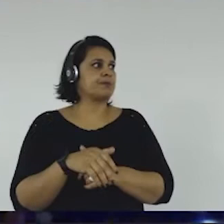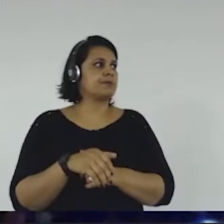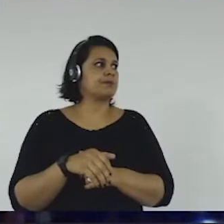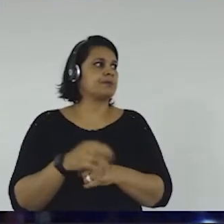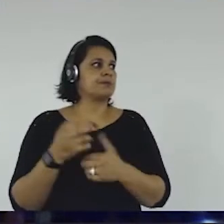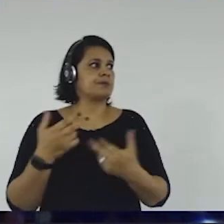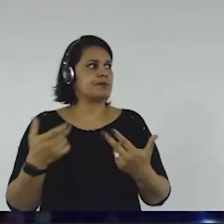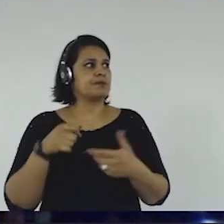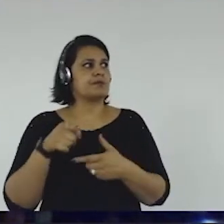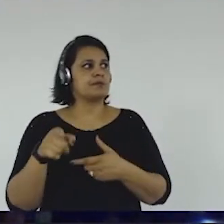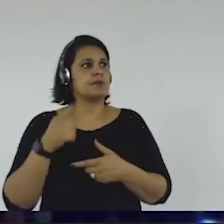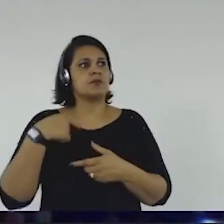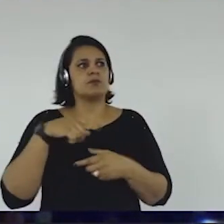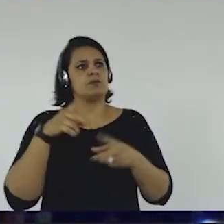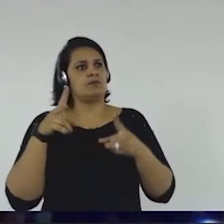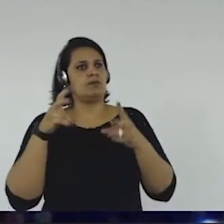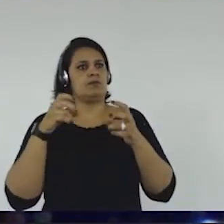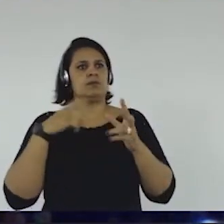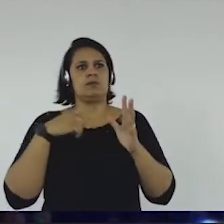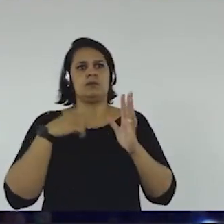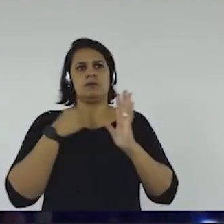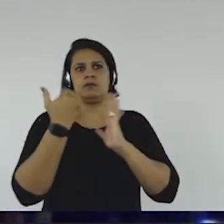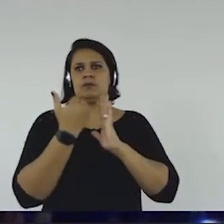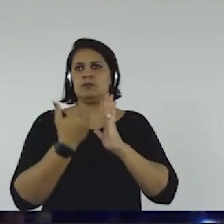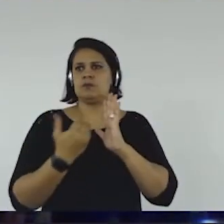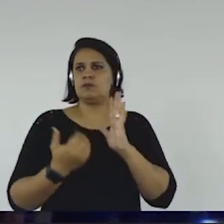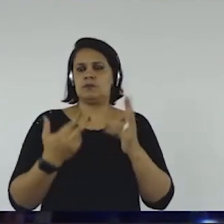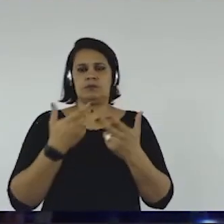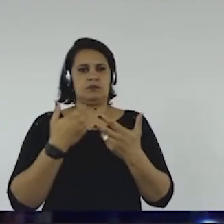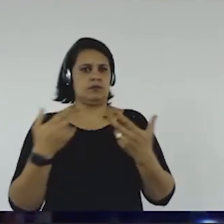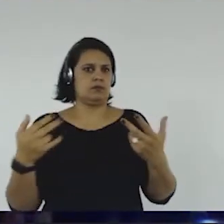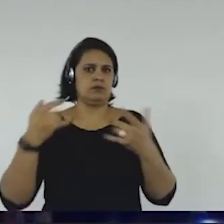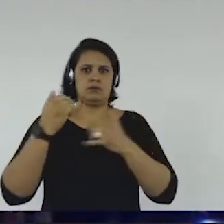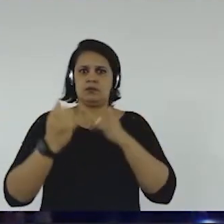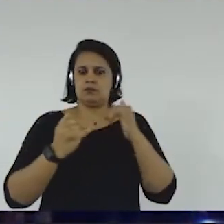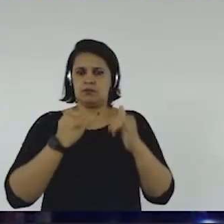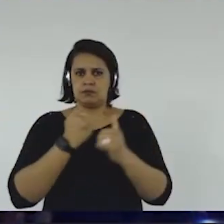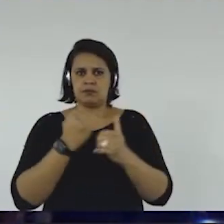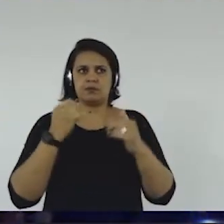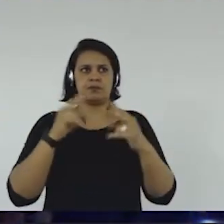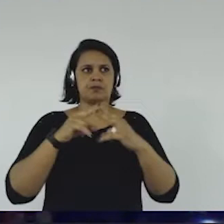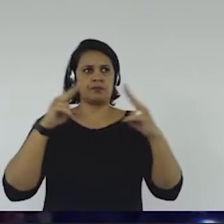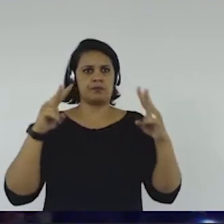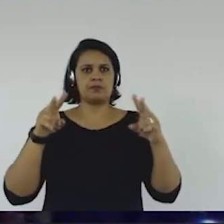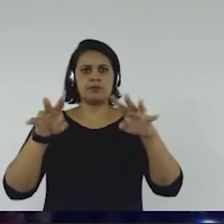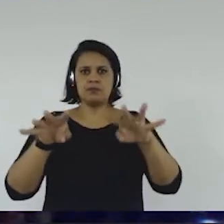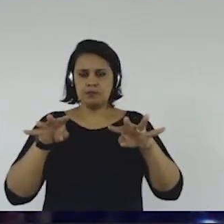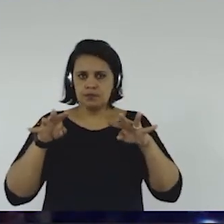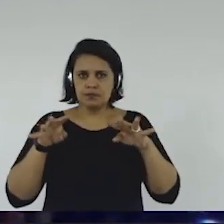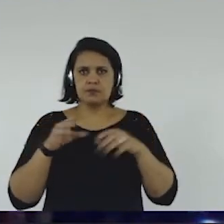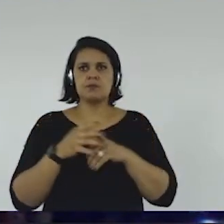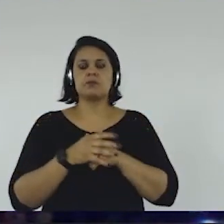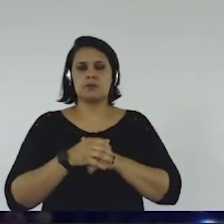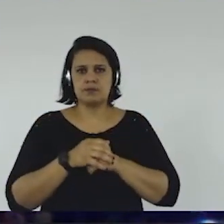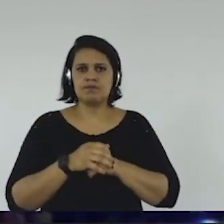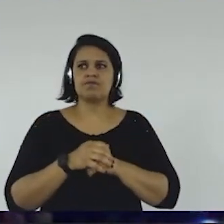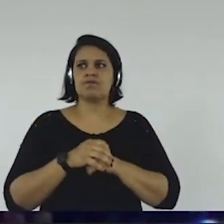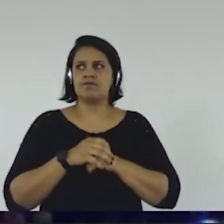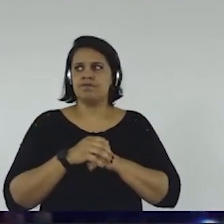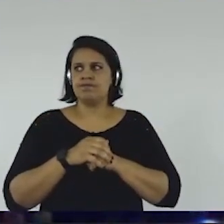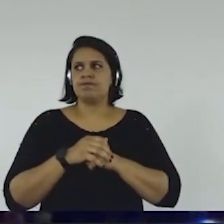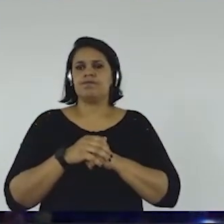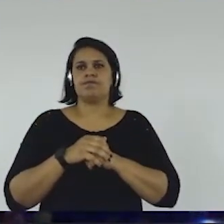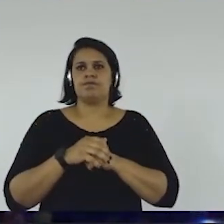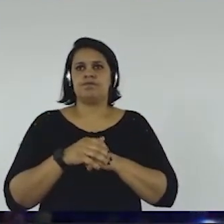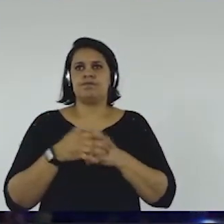que eu mencionei, com protocolos eletrônicos, com audiências virtuais, como bem colocou a Adriana.